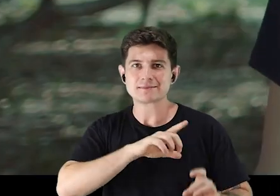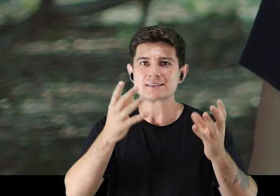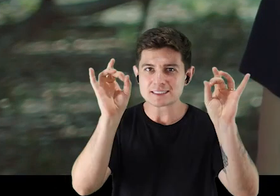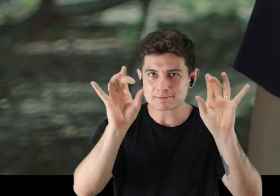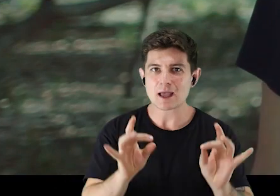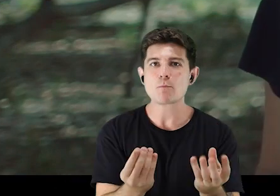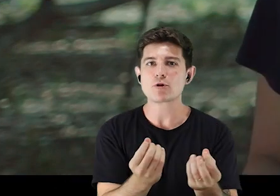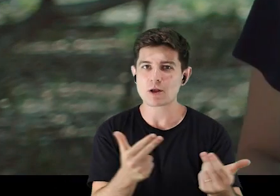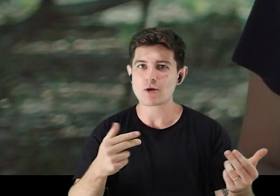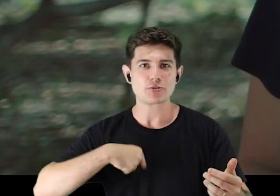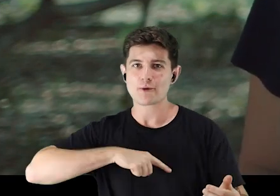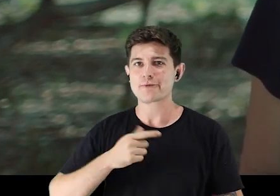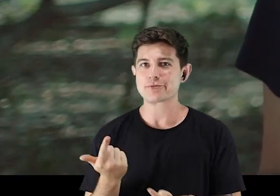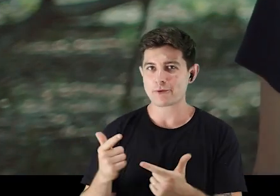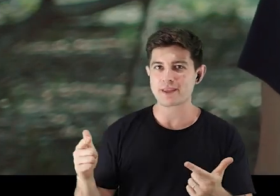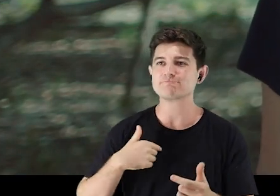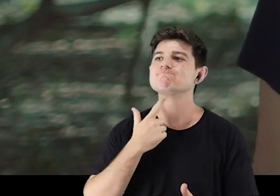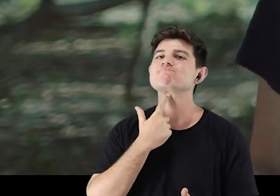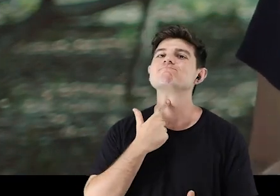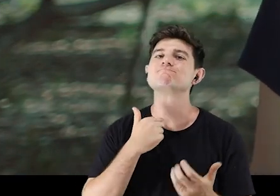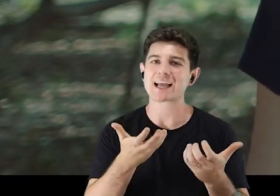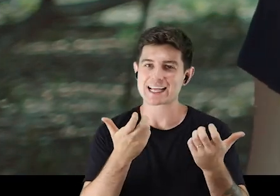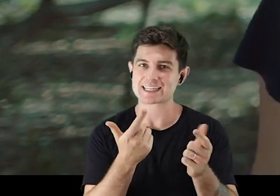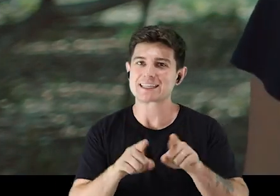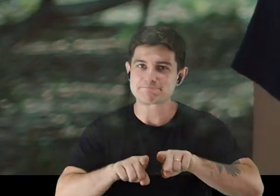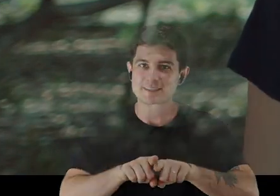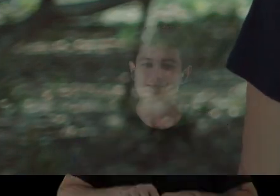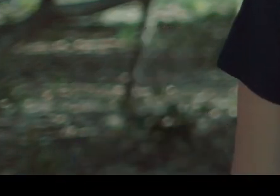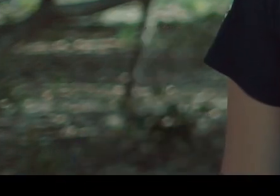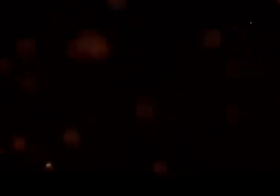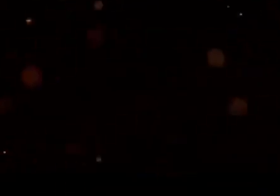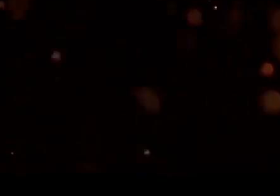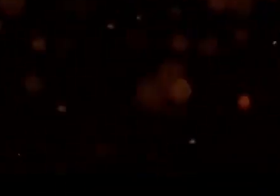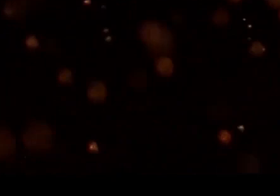elas têm privilégios, muito privilégios que a gente não tem e que a gente gostaria de ter também.